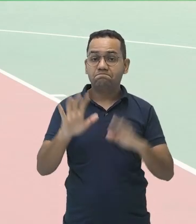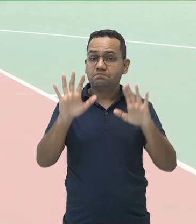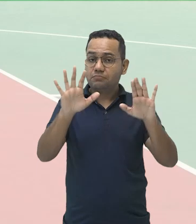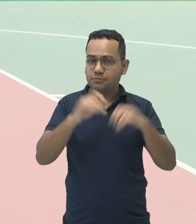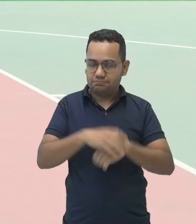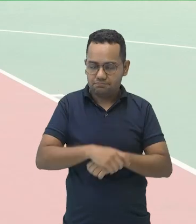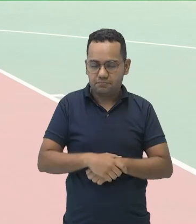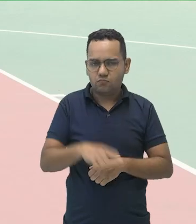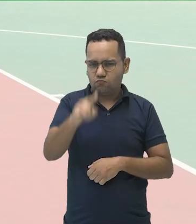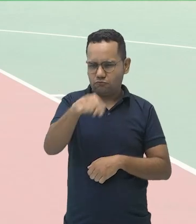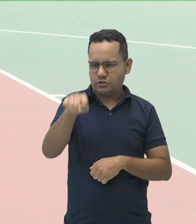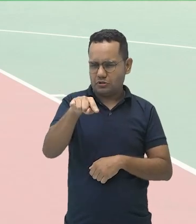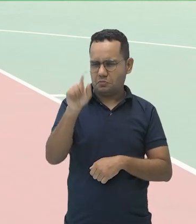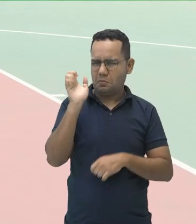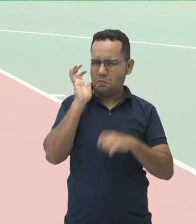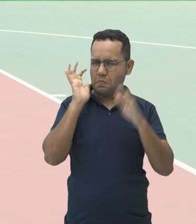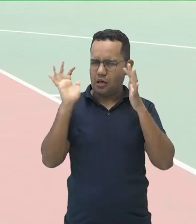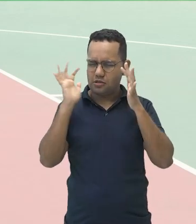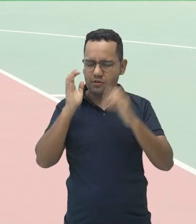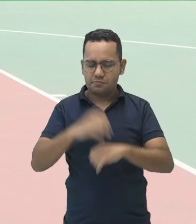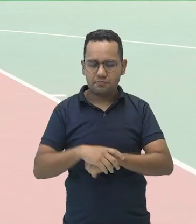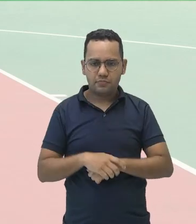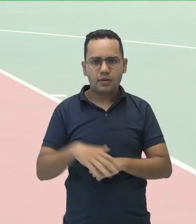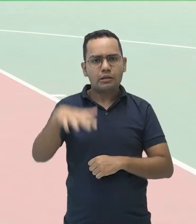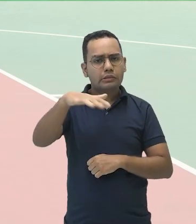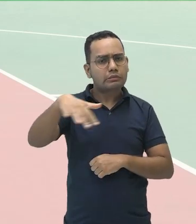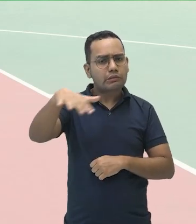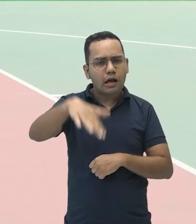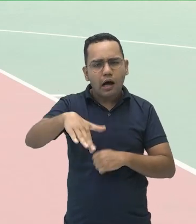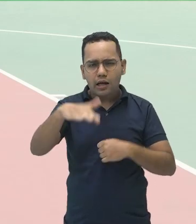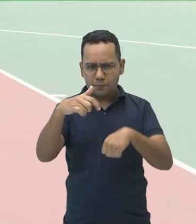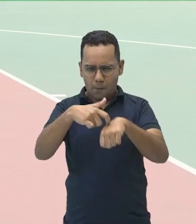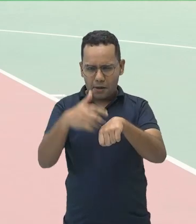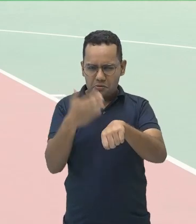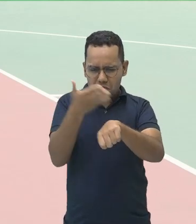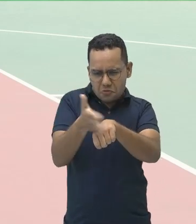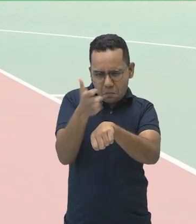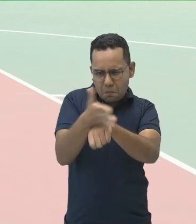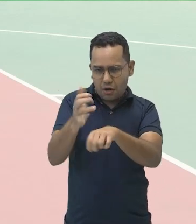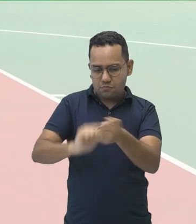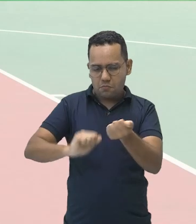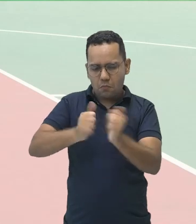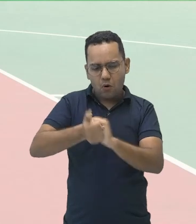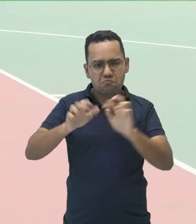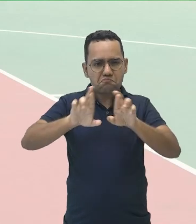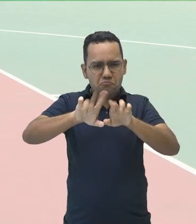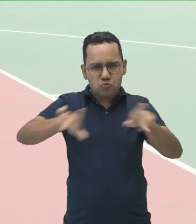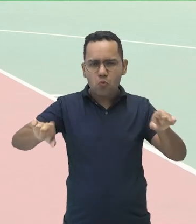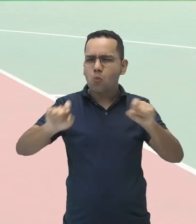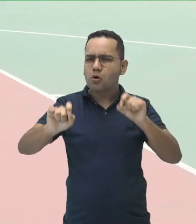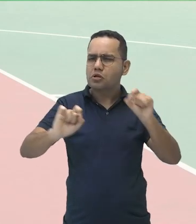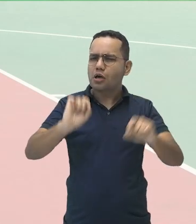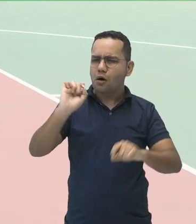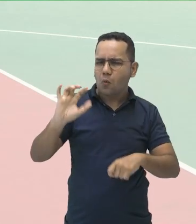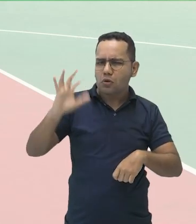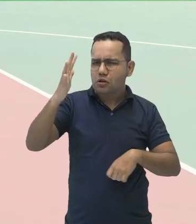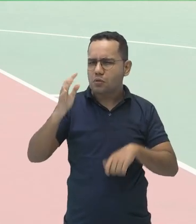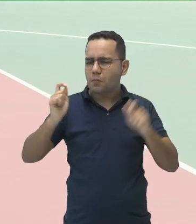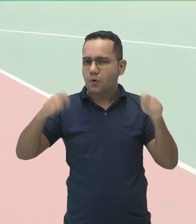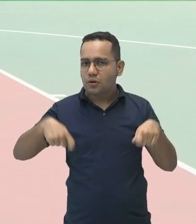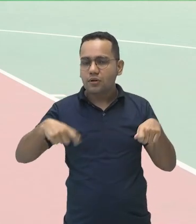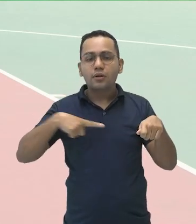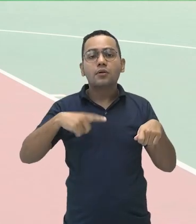aqui durante uma aula de educação física? Vocês podem estar falando aí de jogos, de brincadeiras, de